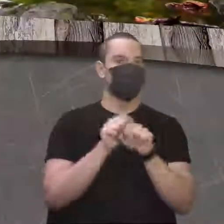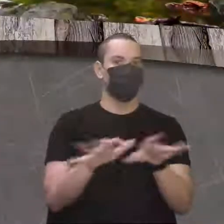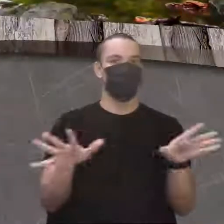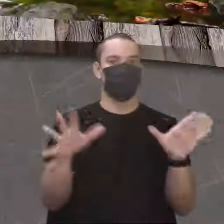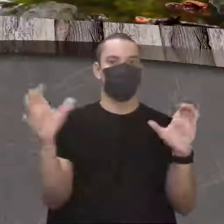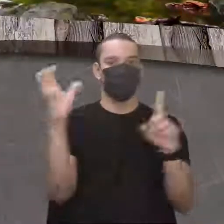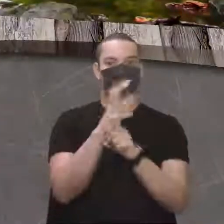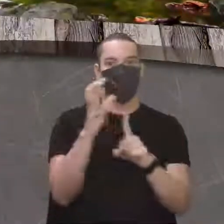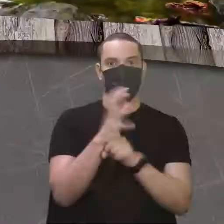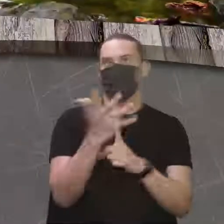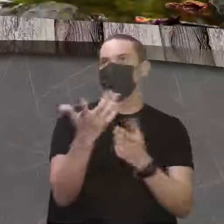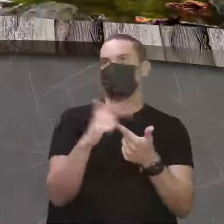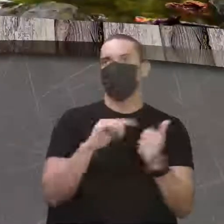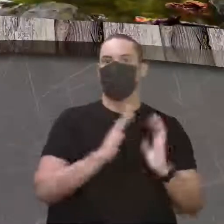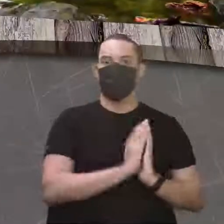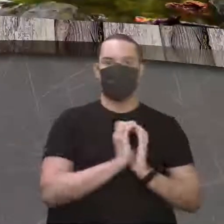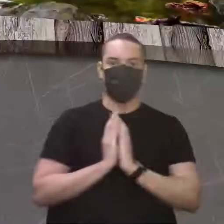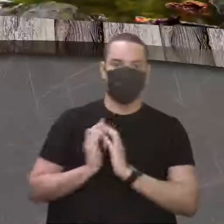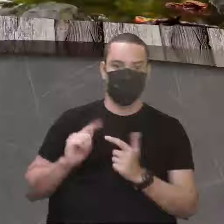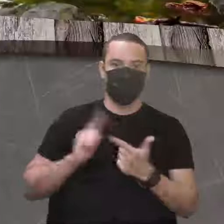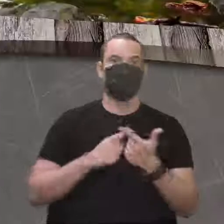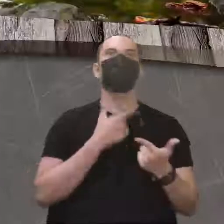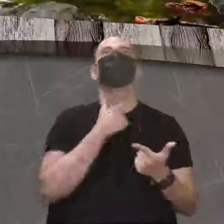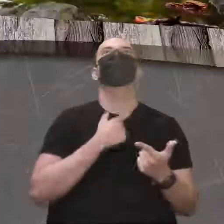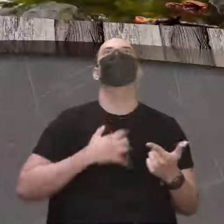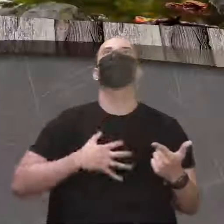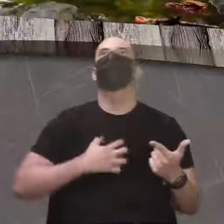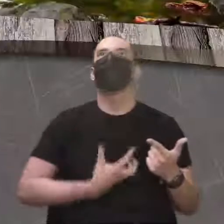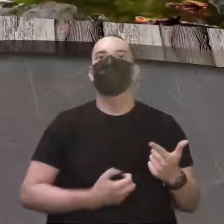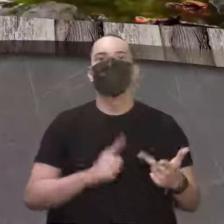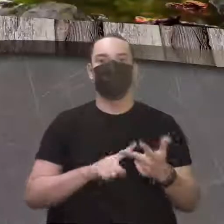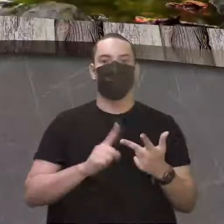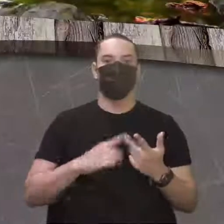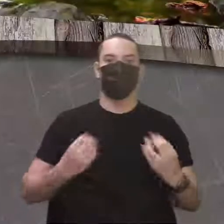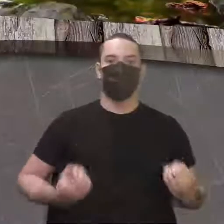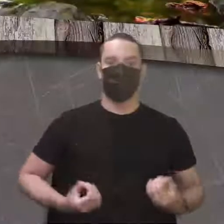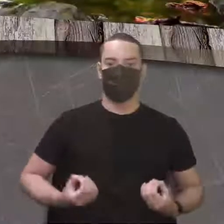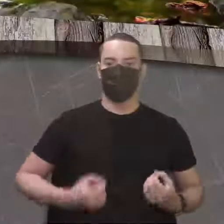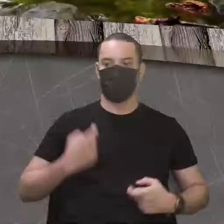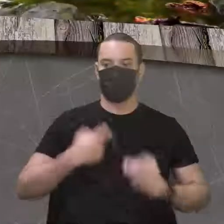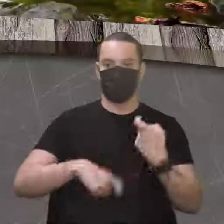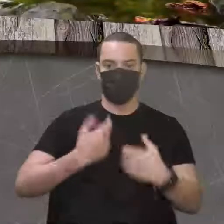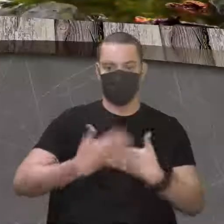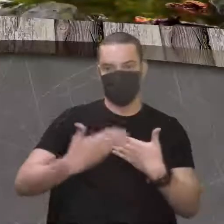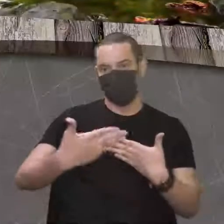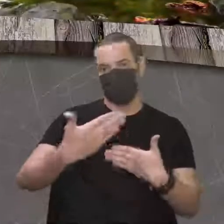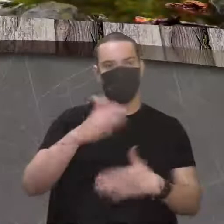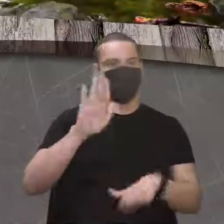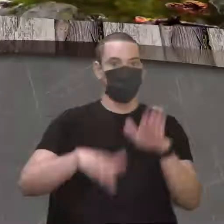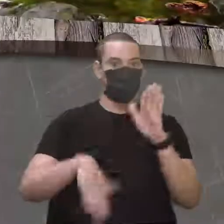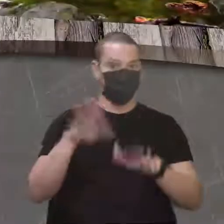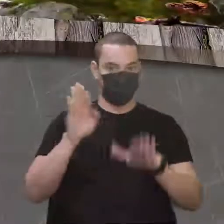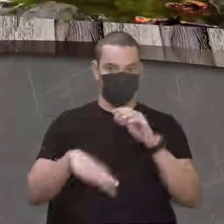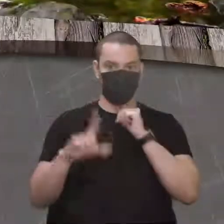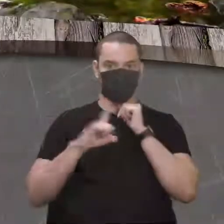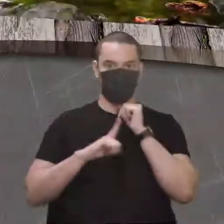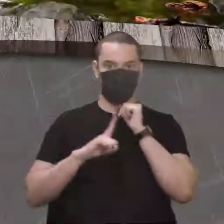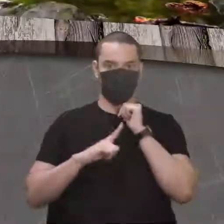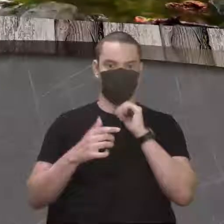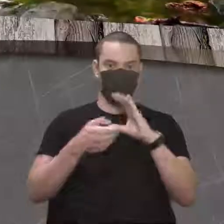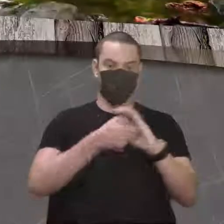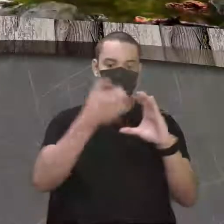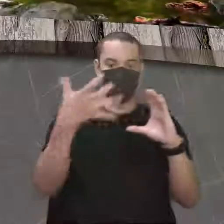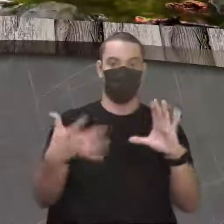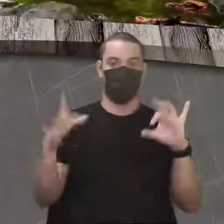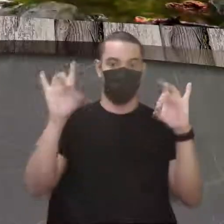naquele sistema, seja no respiratório, seja no digestório, seja no reprodutivo, tá bom? Então, eles têm características